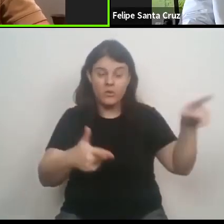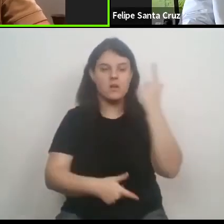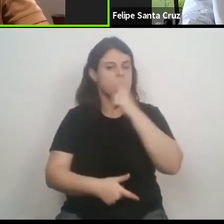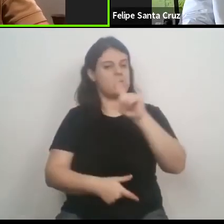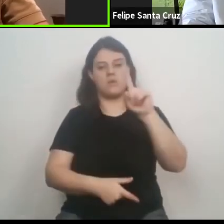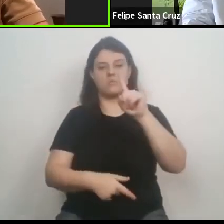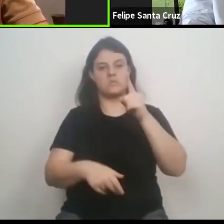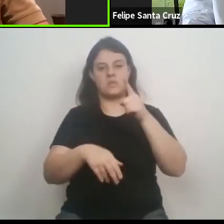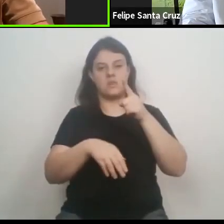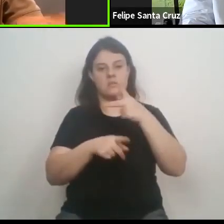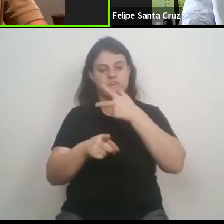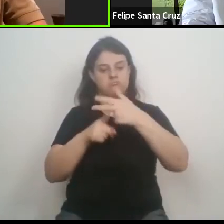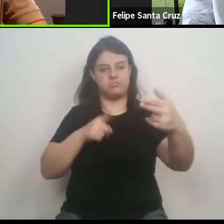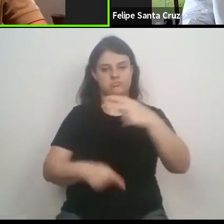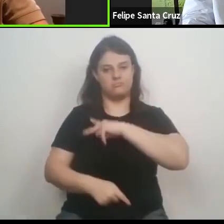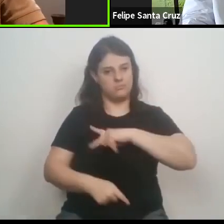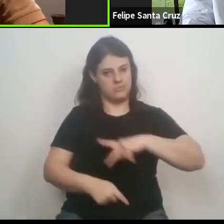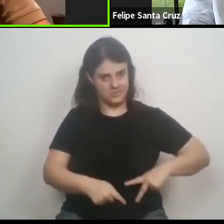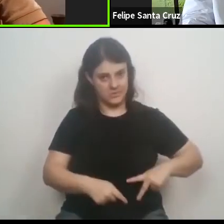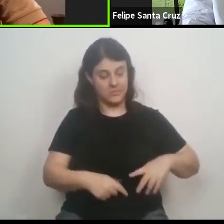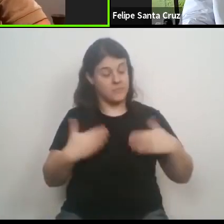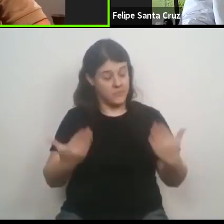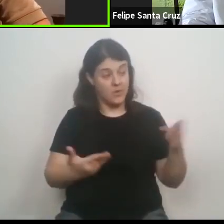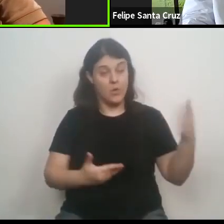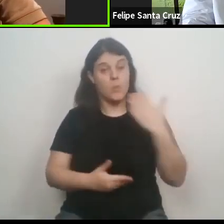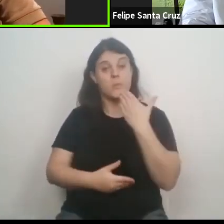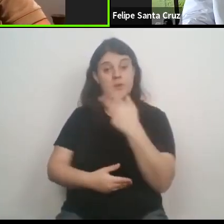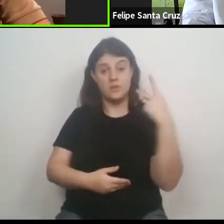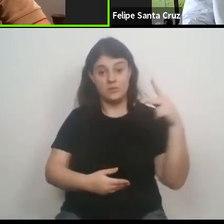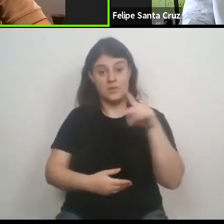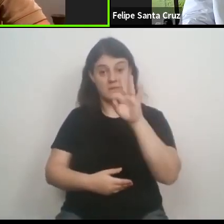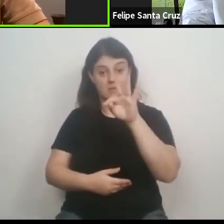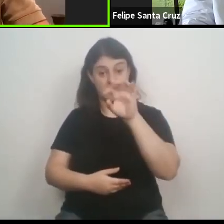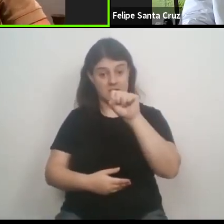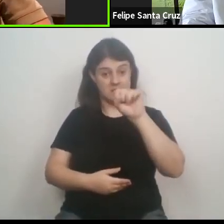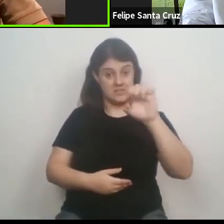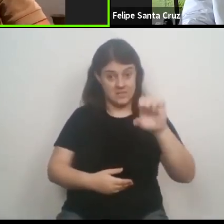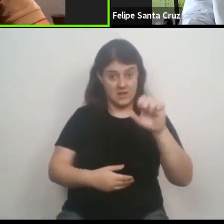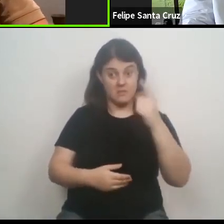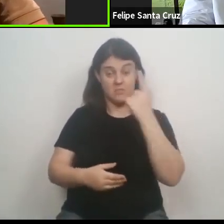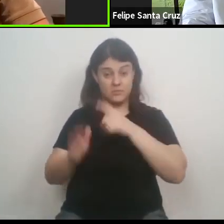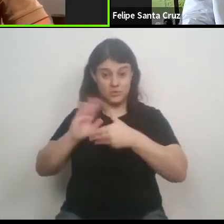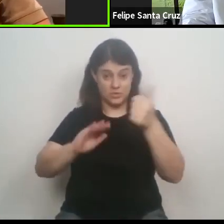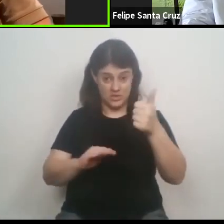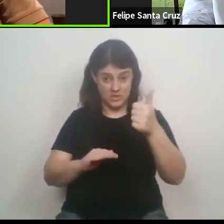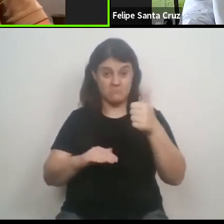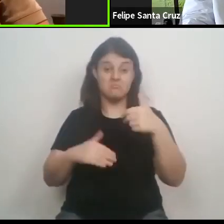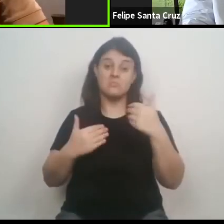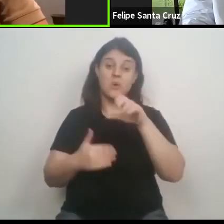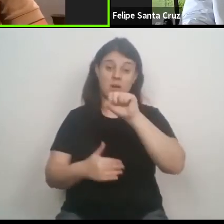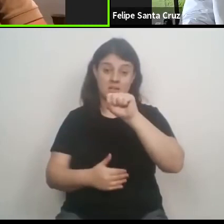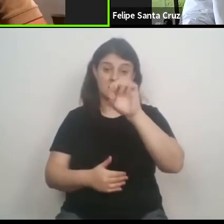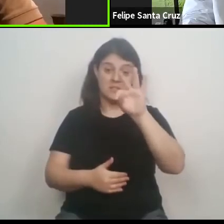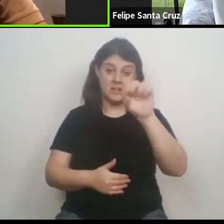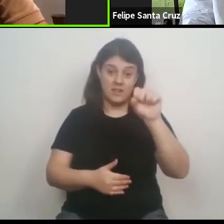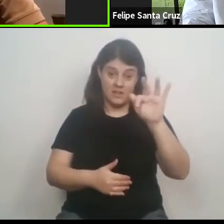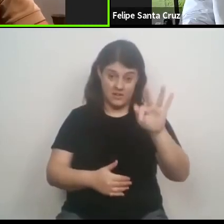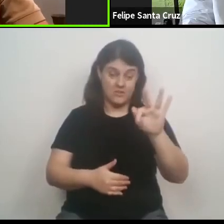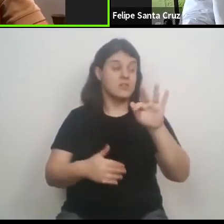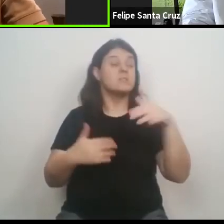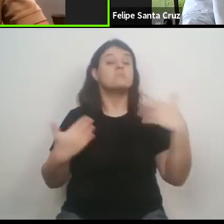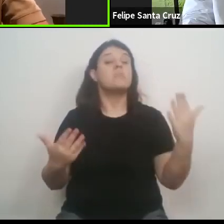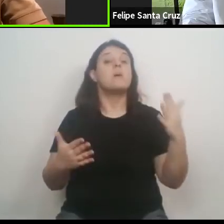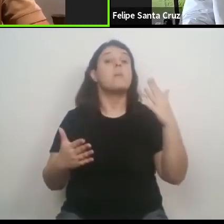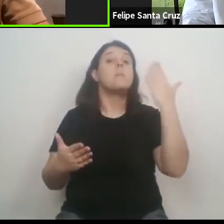dele, junto ao TSE, para desconsiderar o inquérito no STF, ele é sintomático do medo que ele